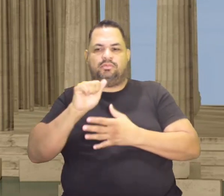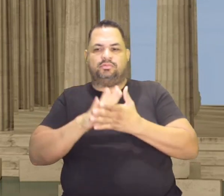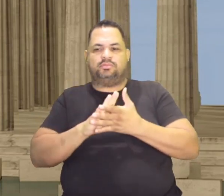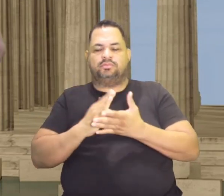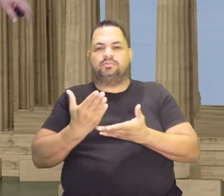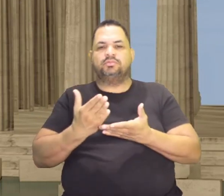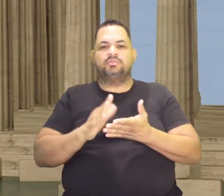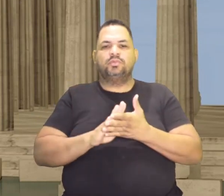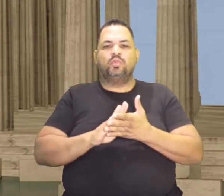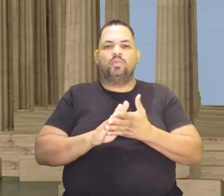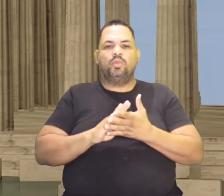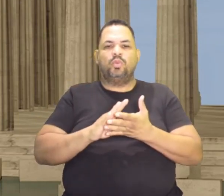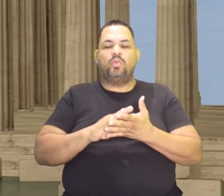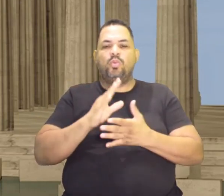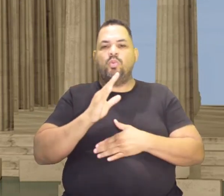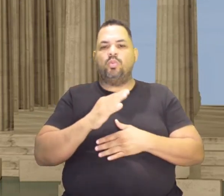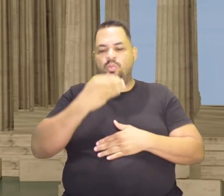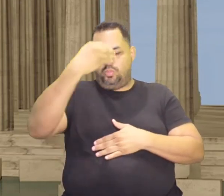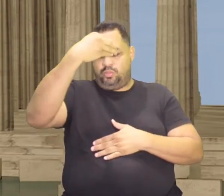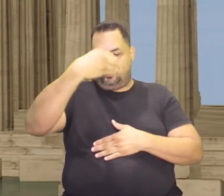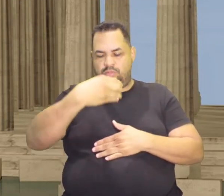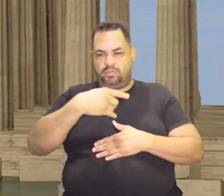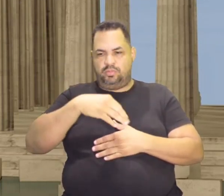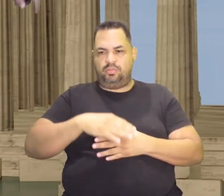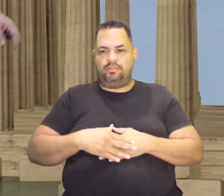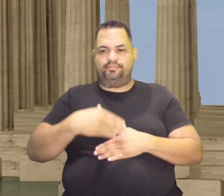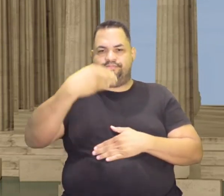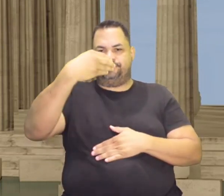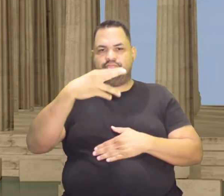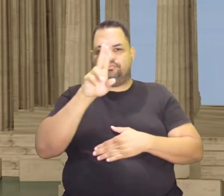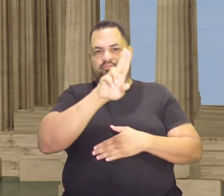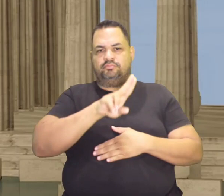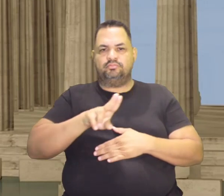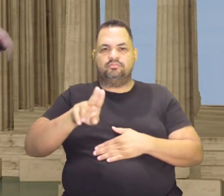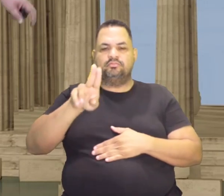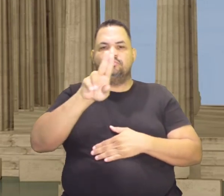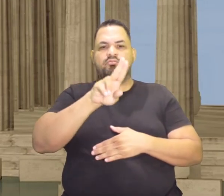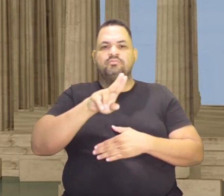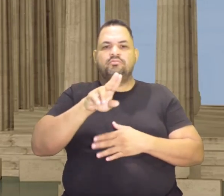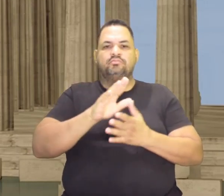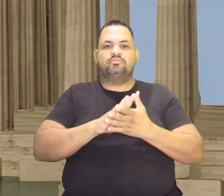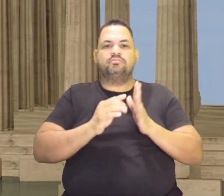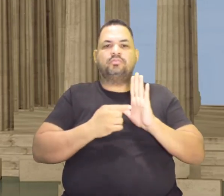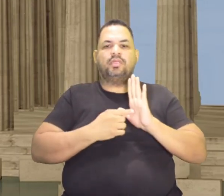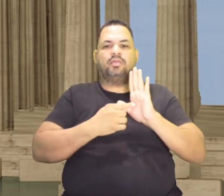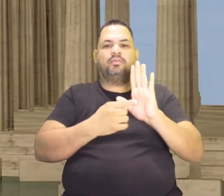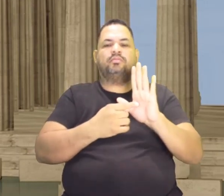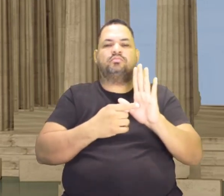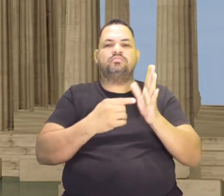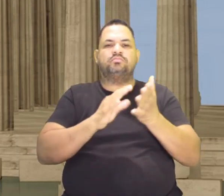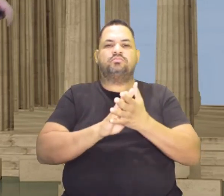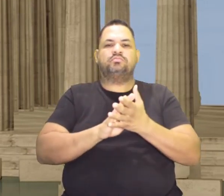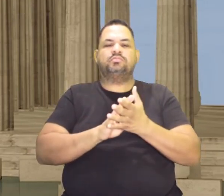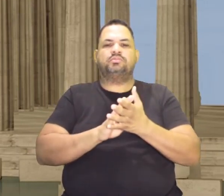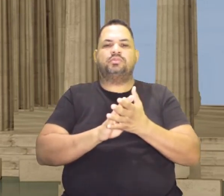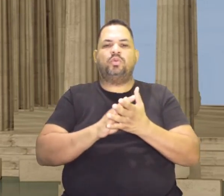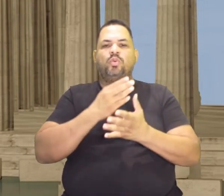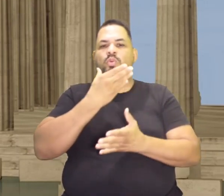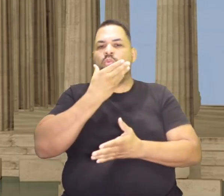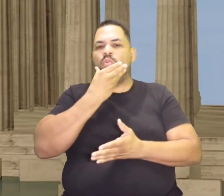coisas? Então, aí eles usaram a imagem dessa arte para destacar a questão do homem no centro,